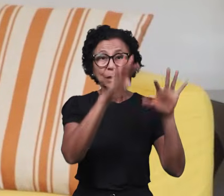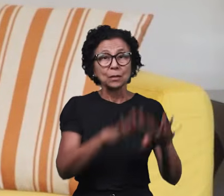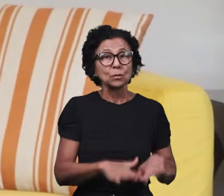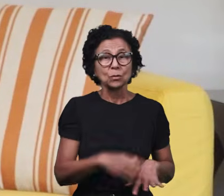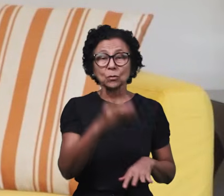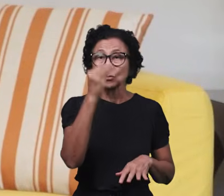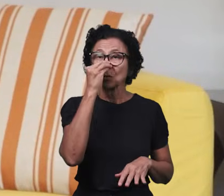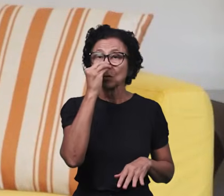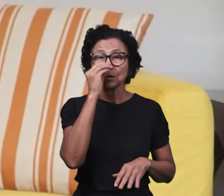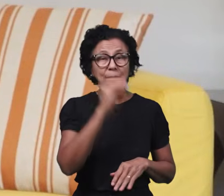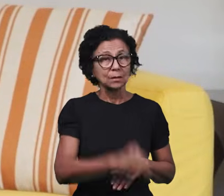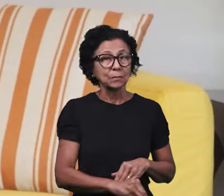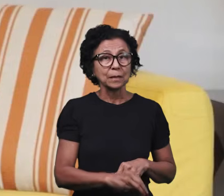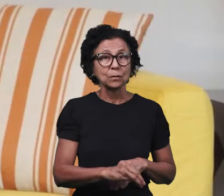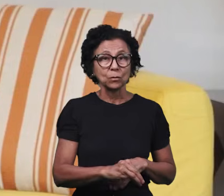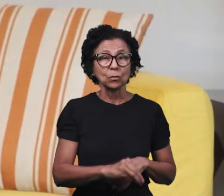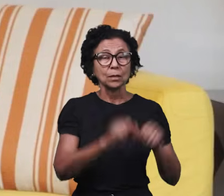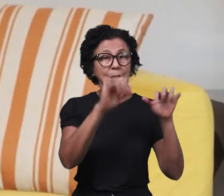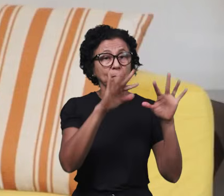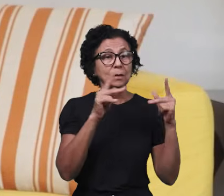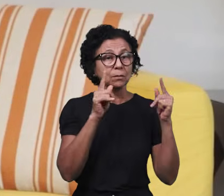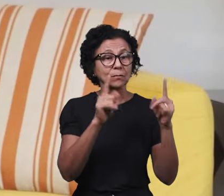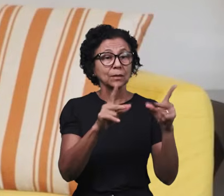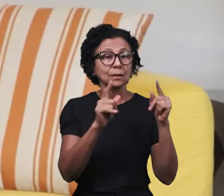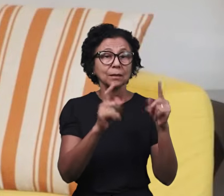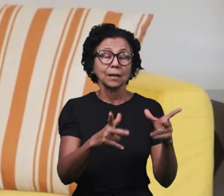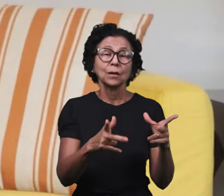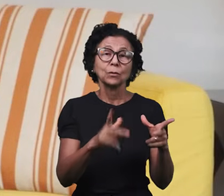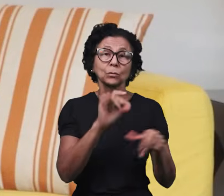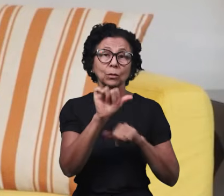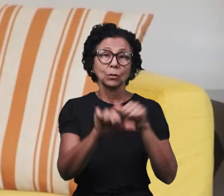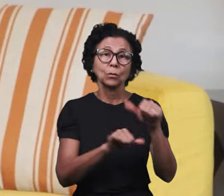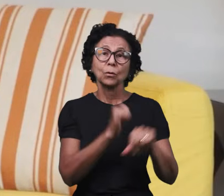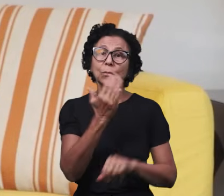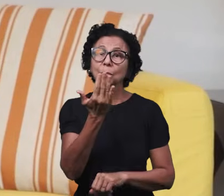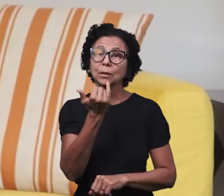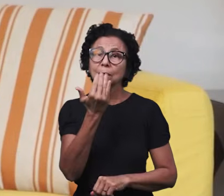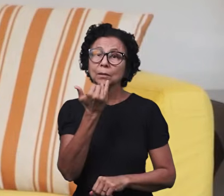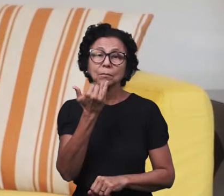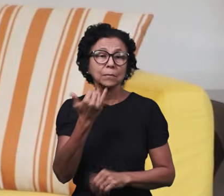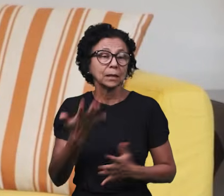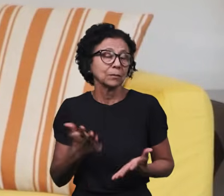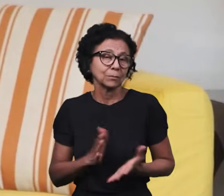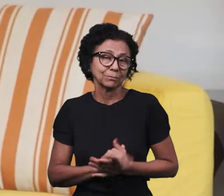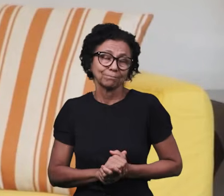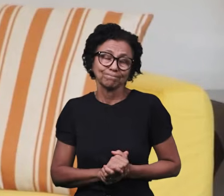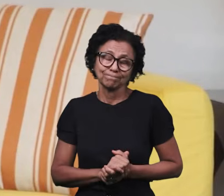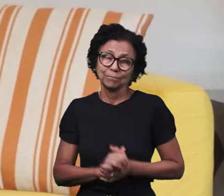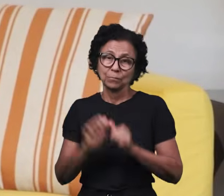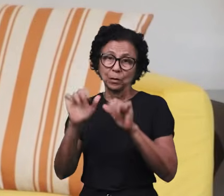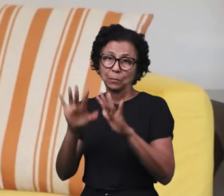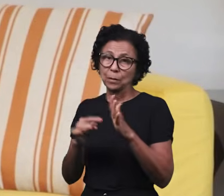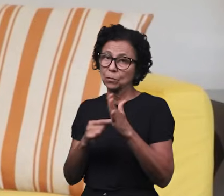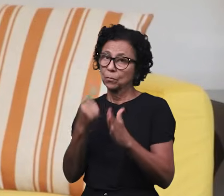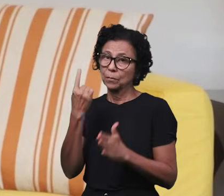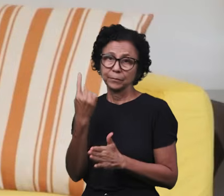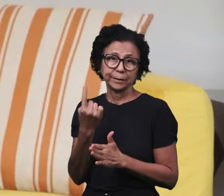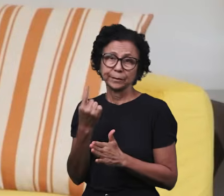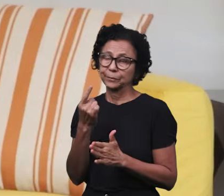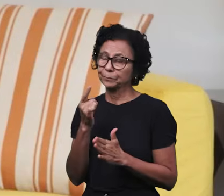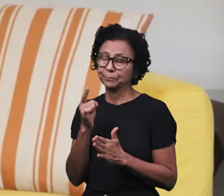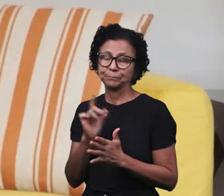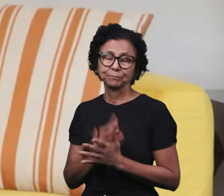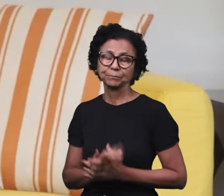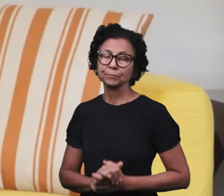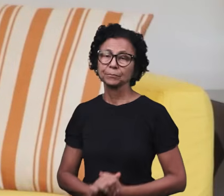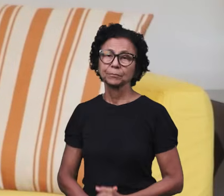da primogenitura e havia vendido esta bênção anteriormente. Sua lamentação era tardia, pois a bênção, uma vez concedida, não podia ser